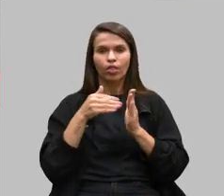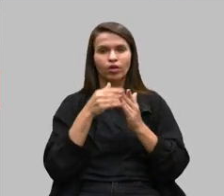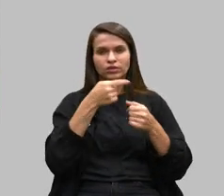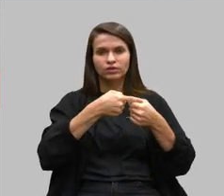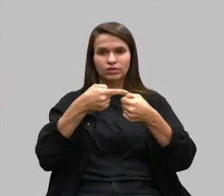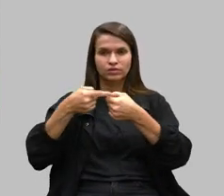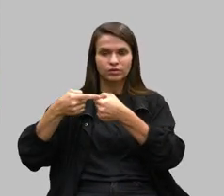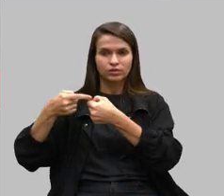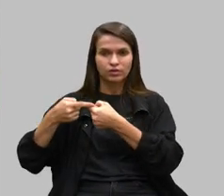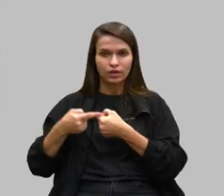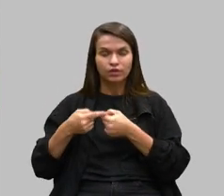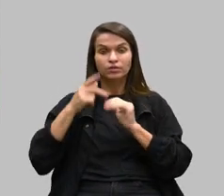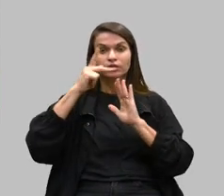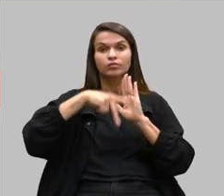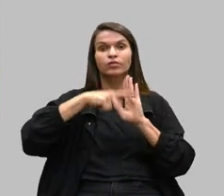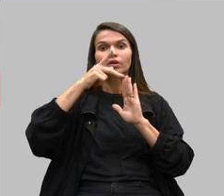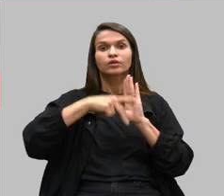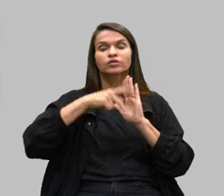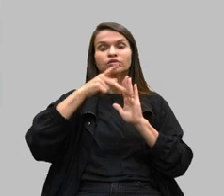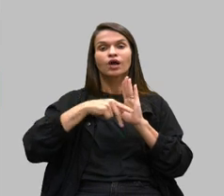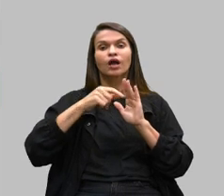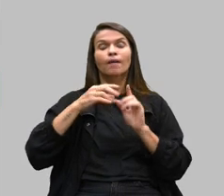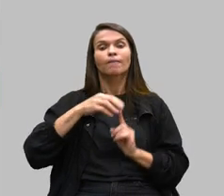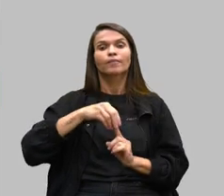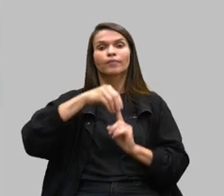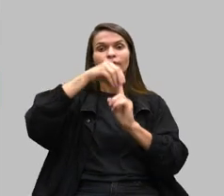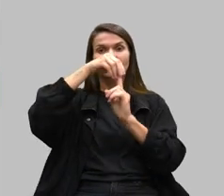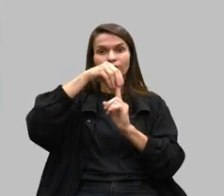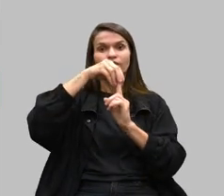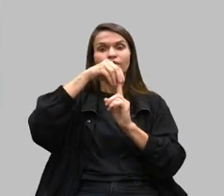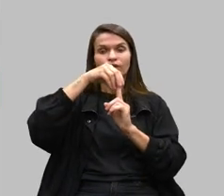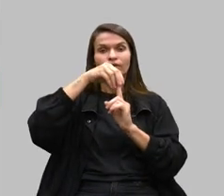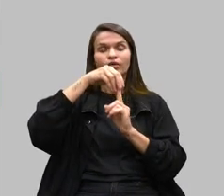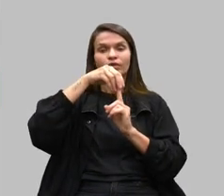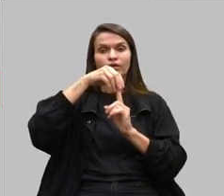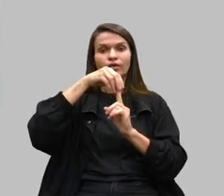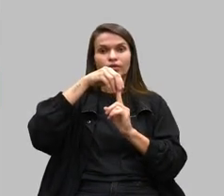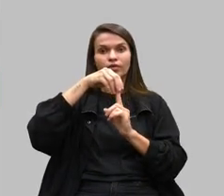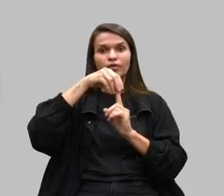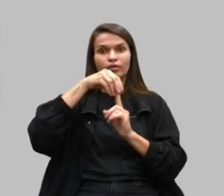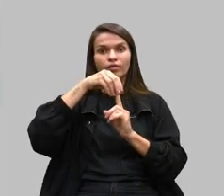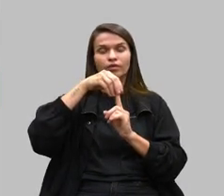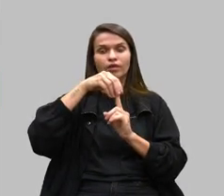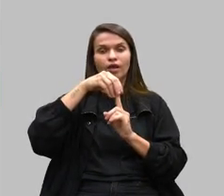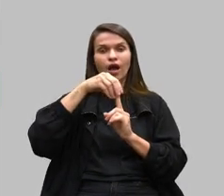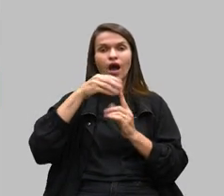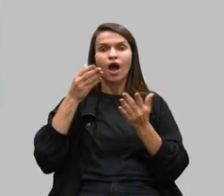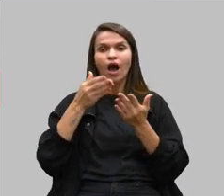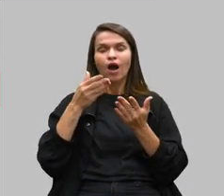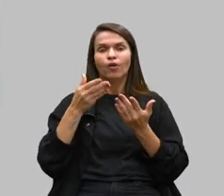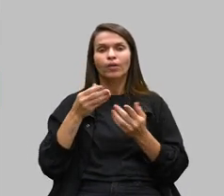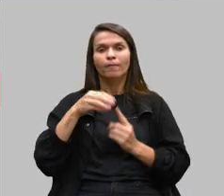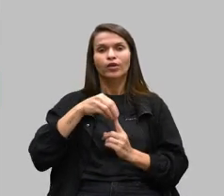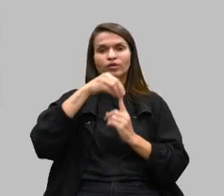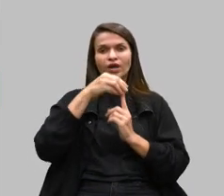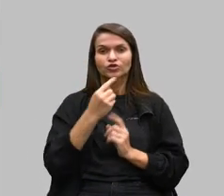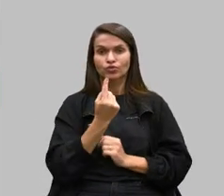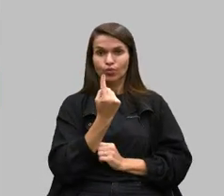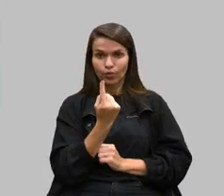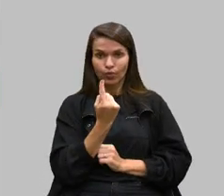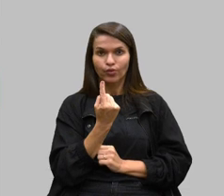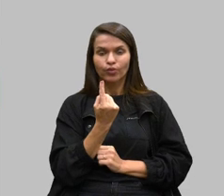cidades projeto é prioridade dois na na infra vamos passar para prioridade um